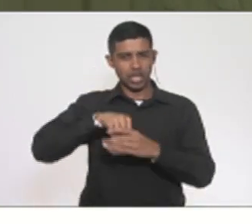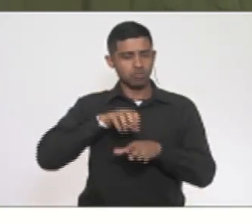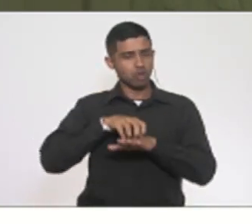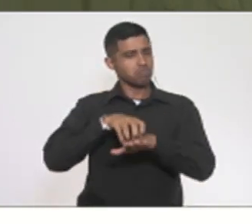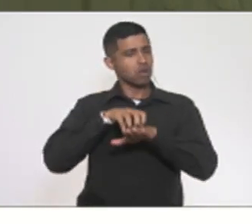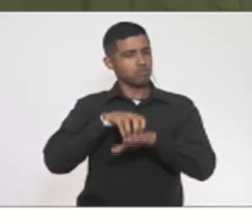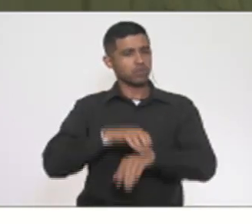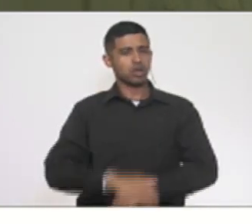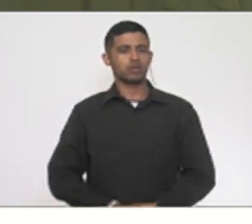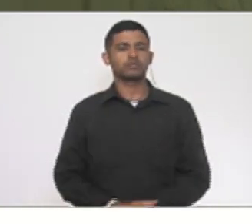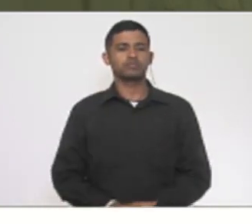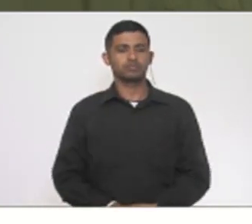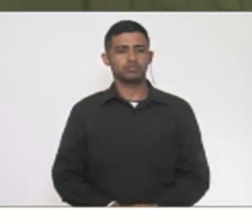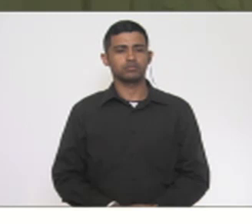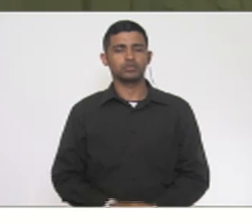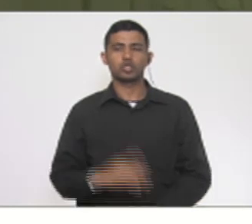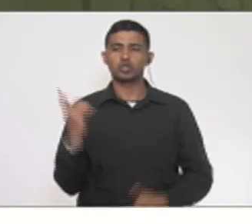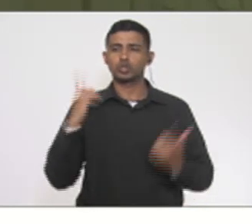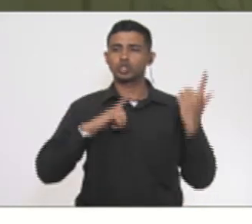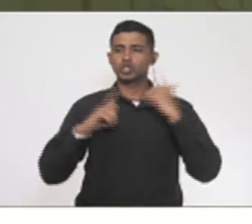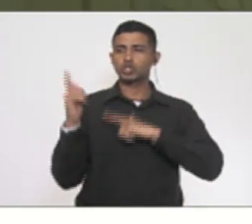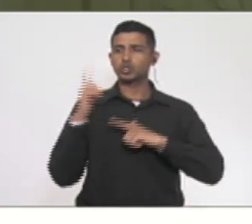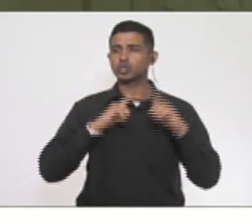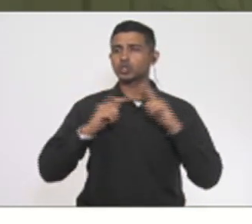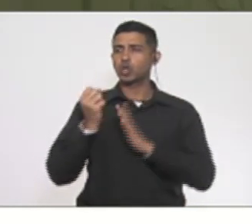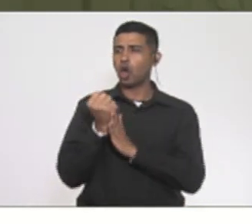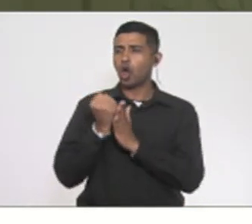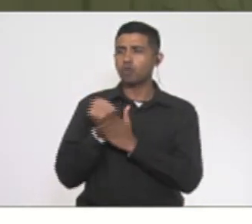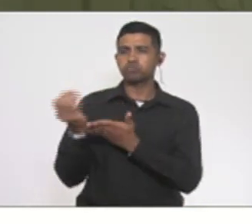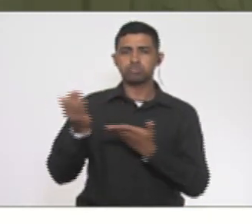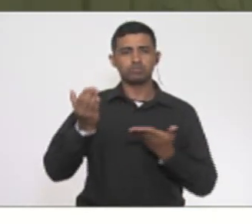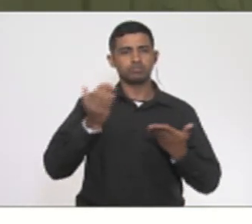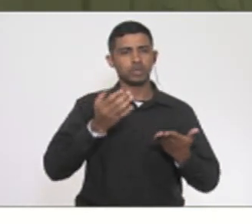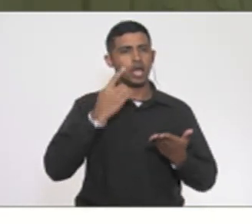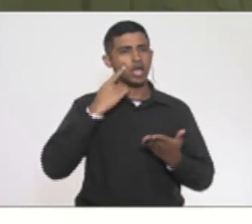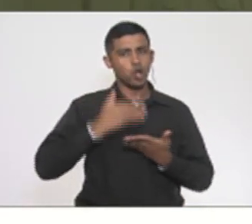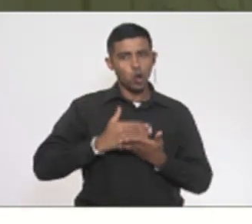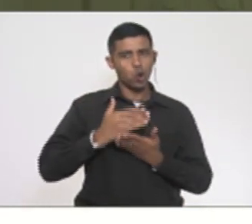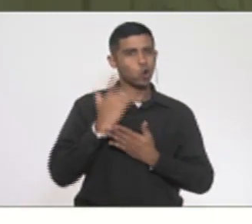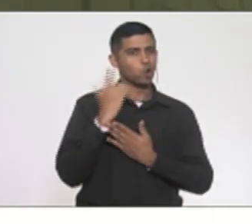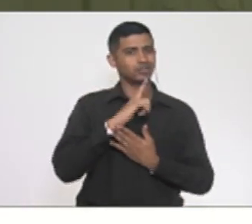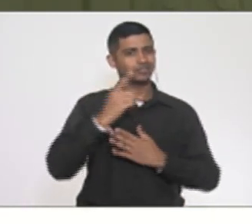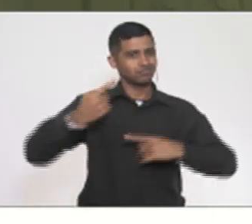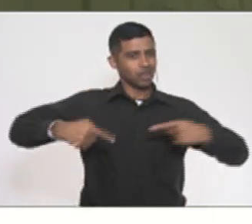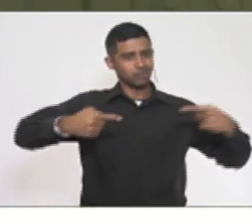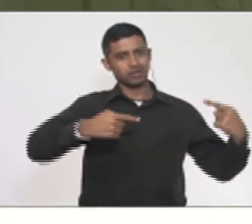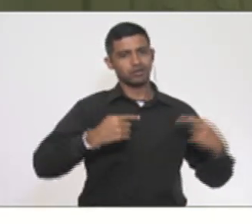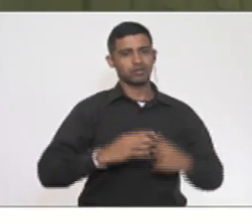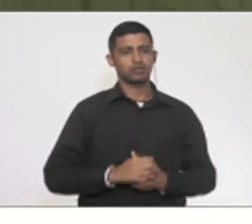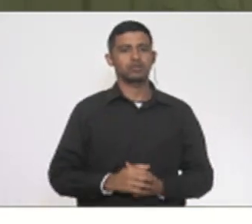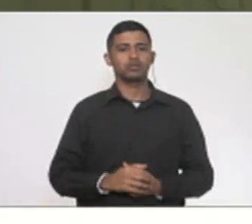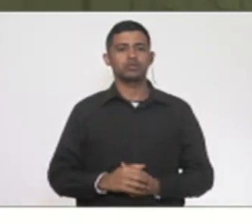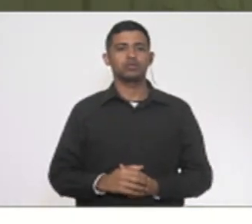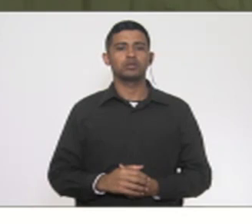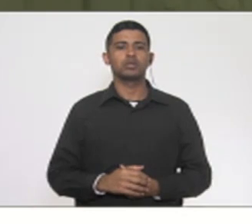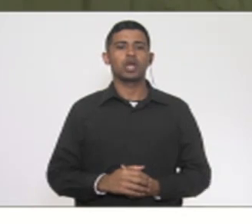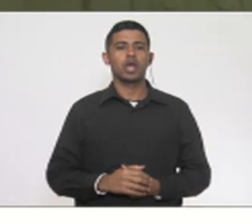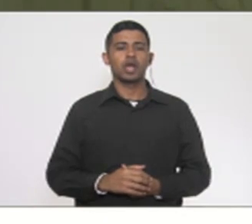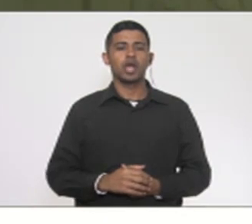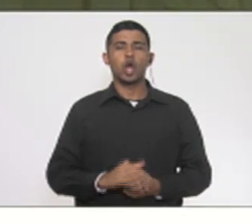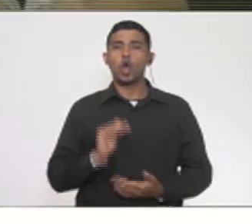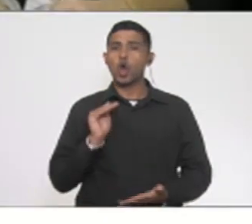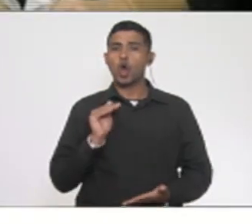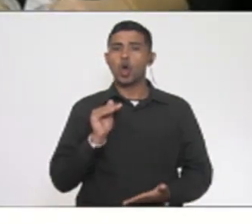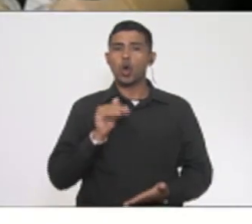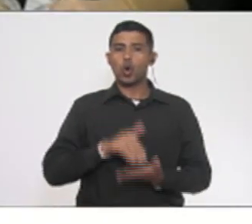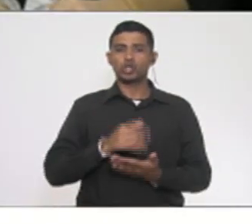que entrem mais carregadores no sistema e a gente comece a ter competição. A gente fez a publicação na última sexta-feira,